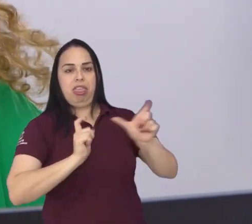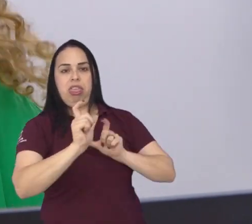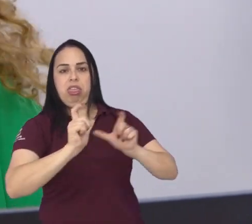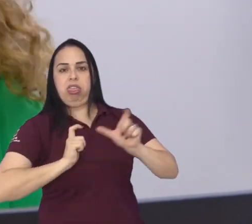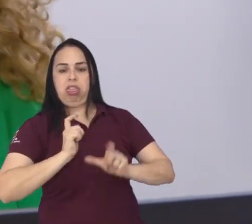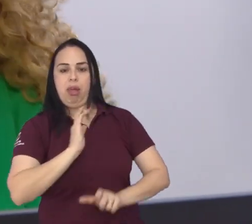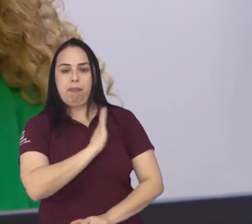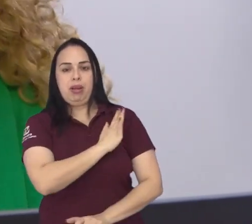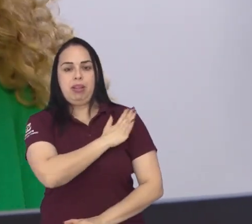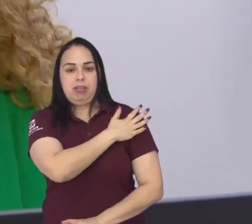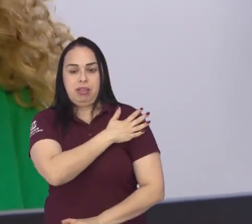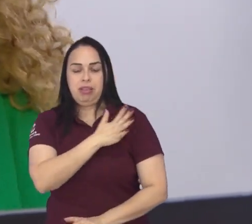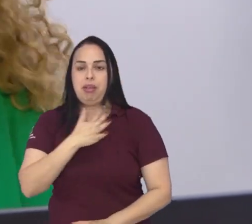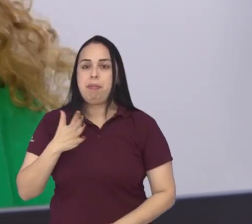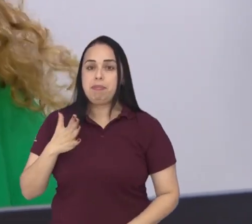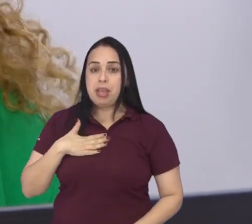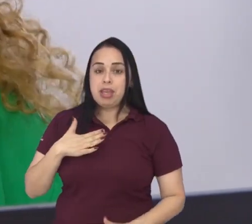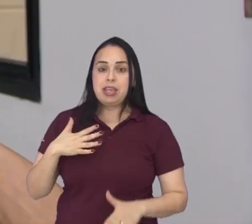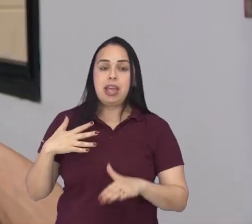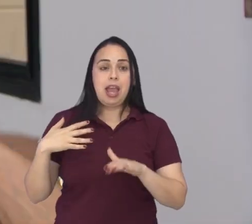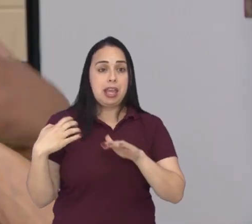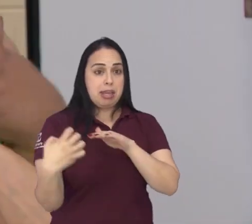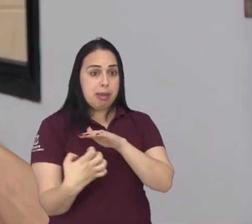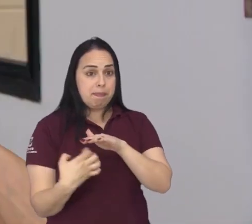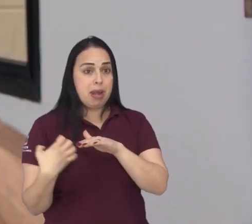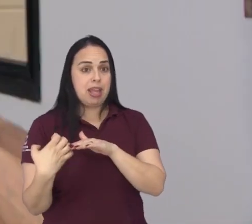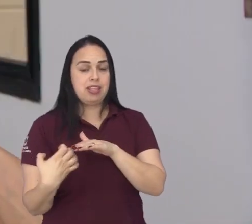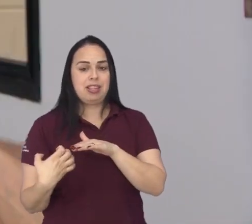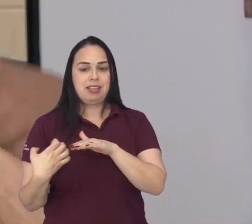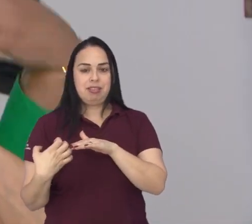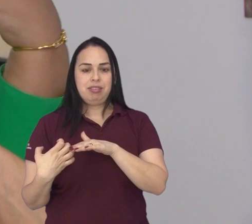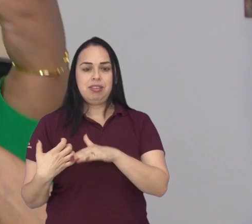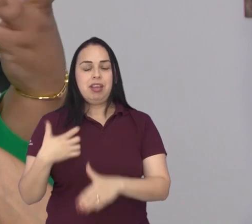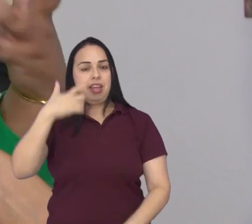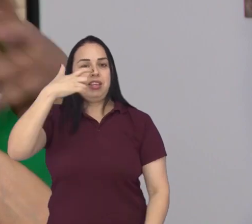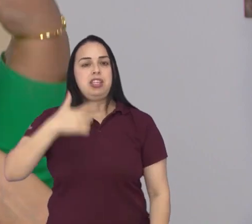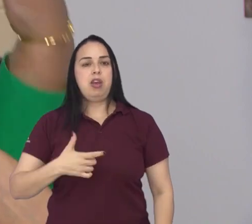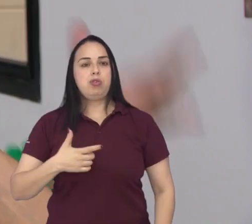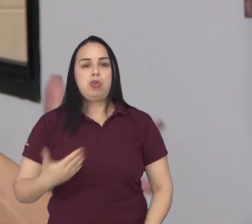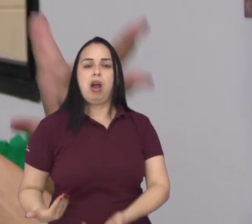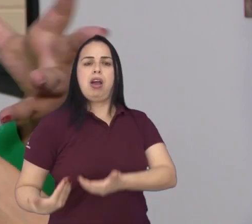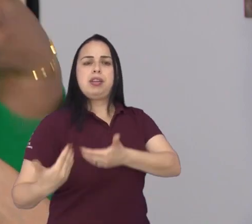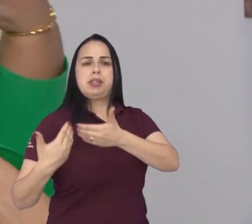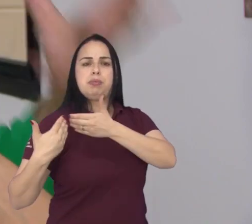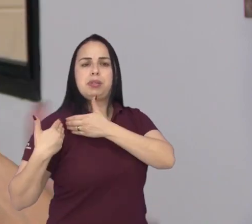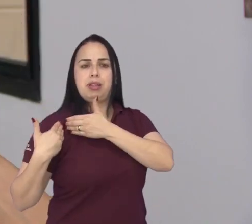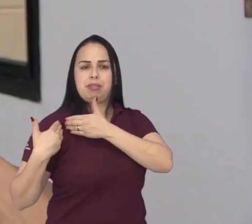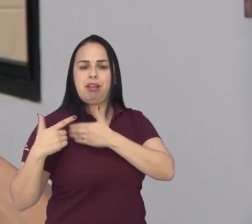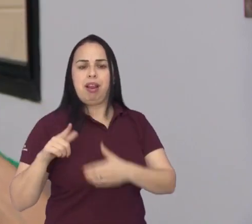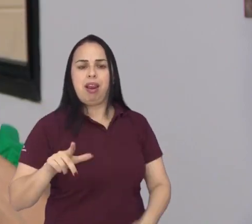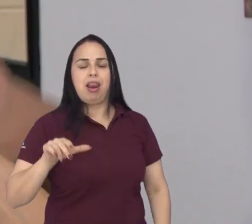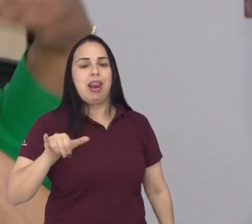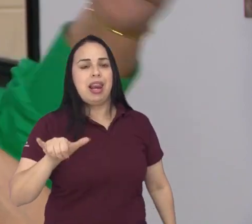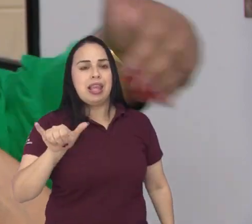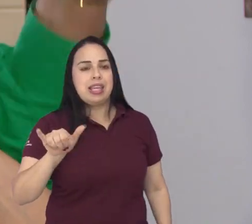escuta comentários cheios de preconceito. Para que a minha empresa, ter à frente a Liz como CEO dessa empresa, ir